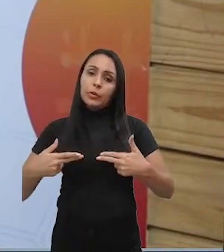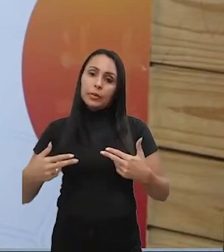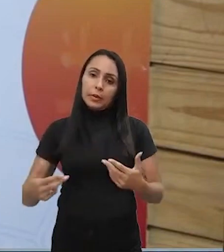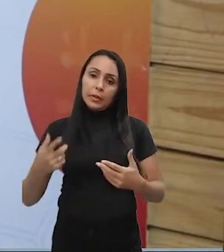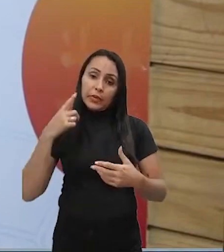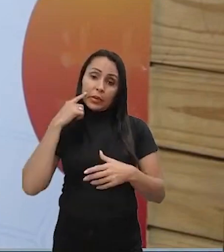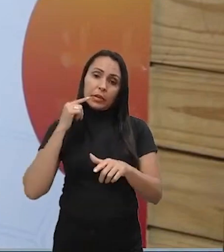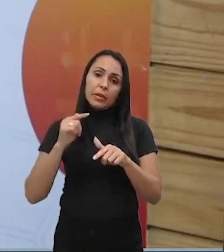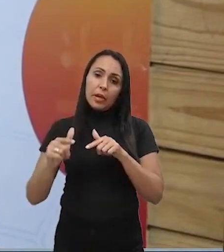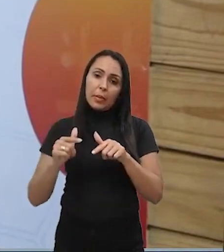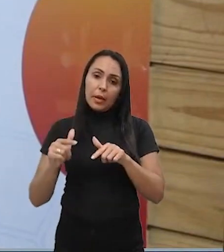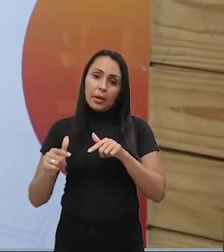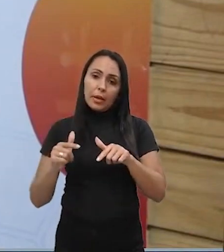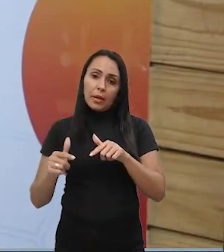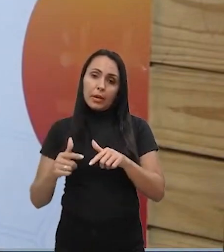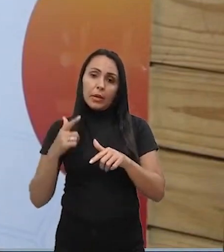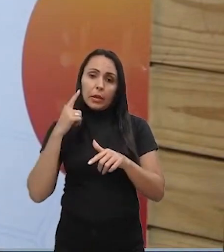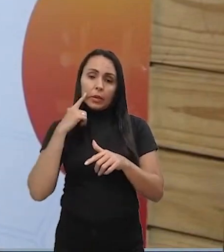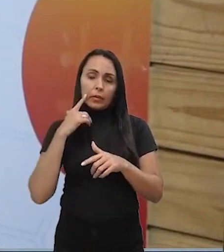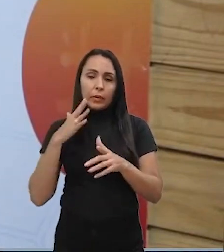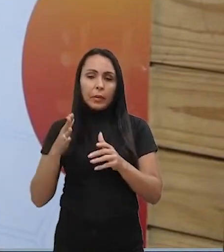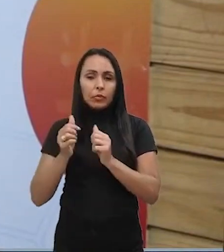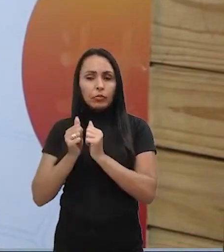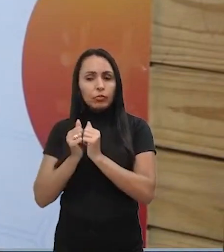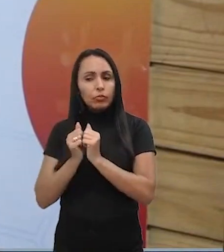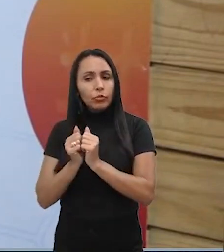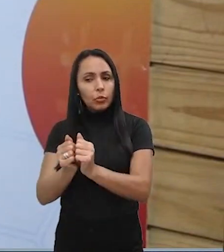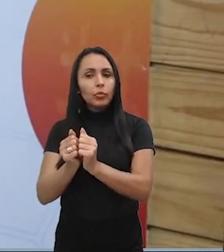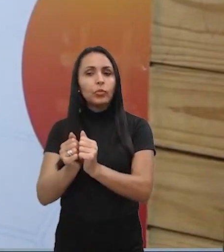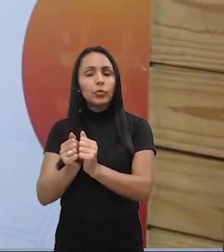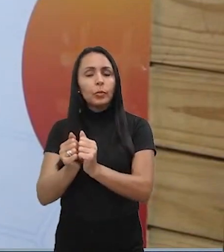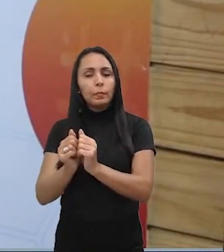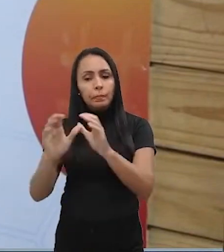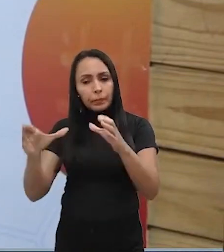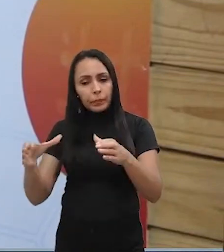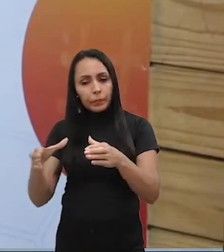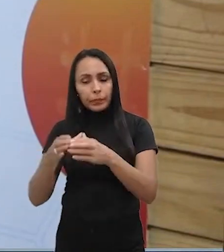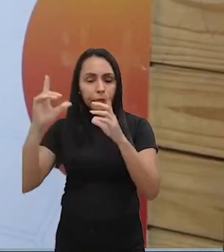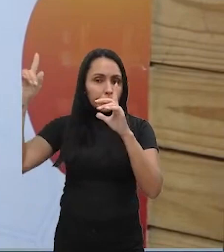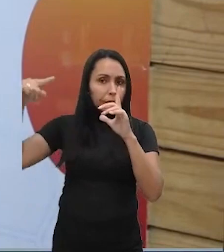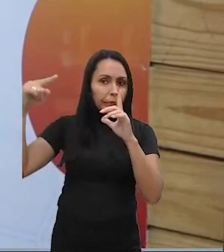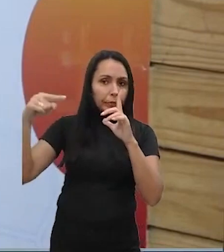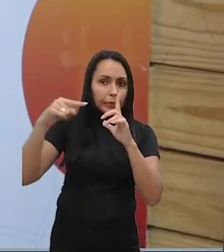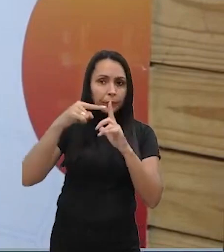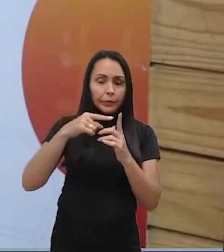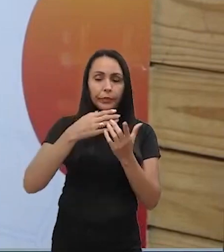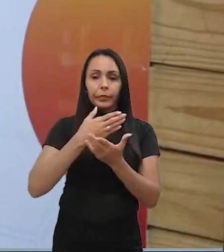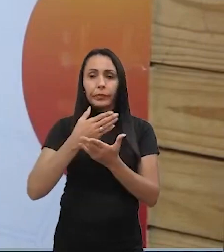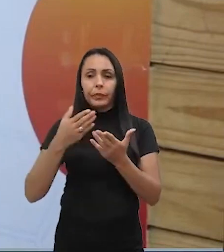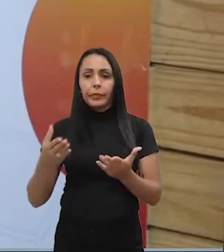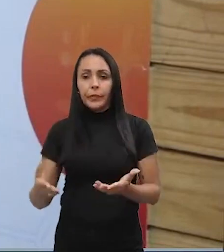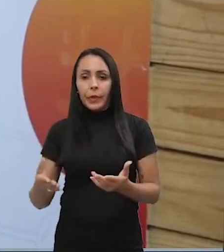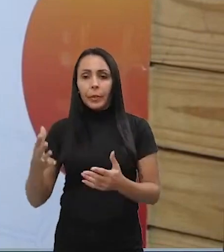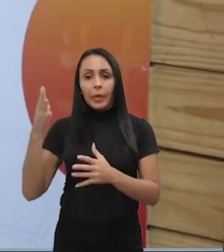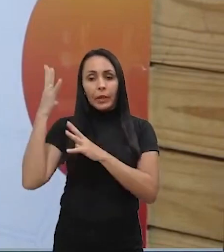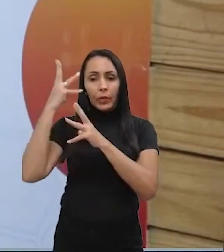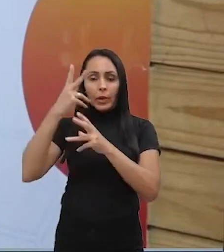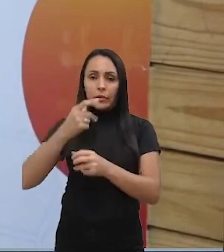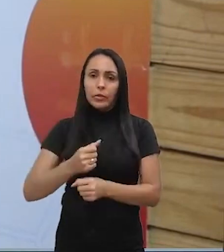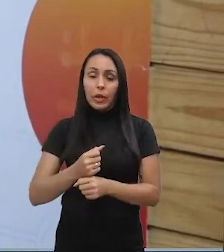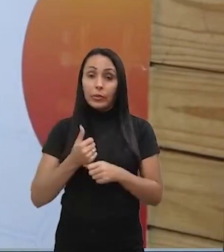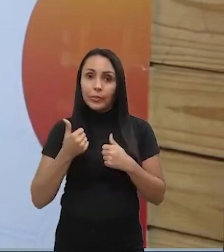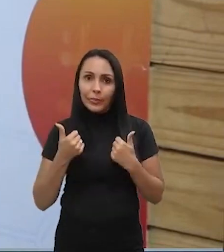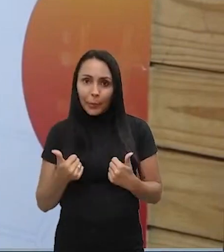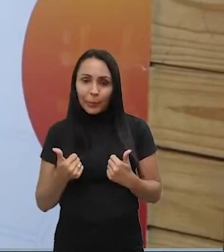devem trabalhar de forma síncrona e objetiva para ter o resultado de que necessita.